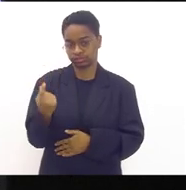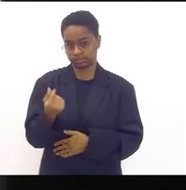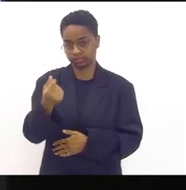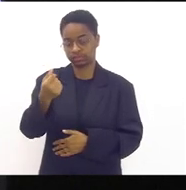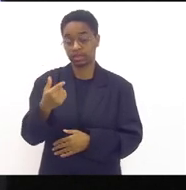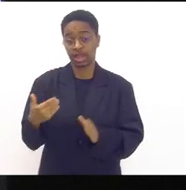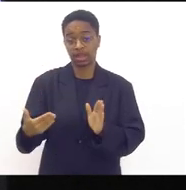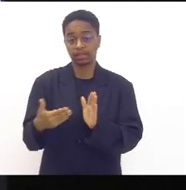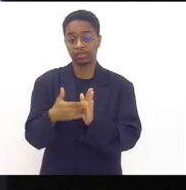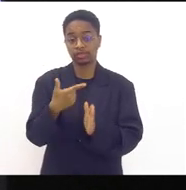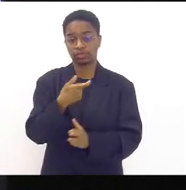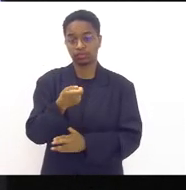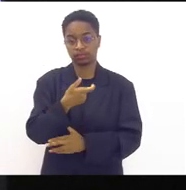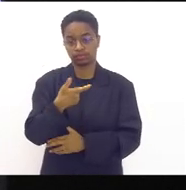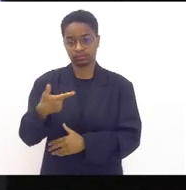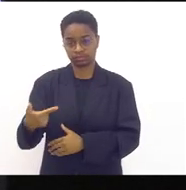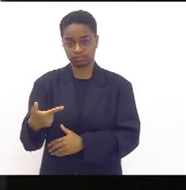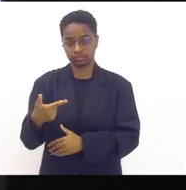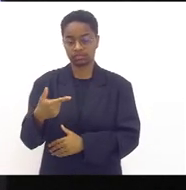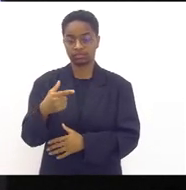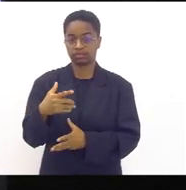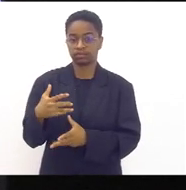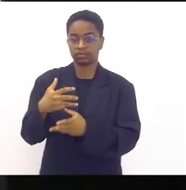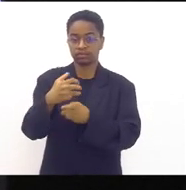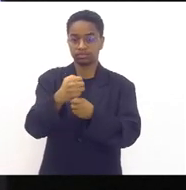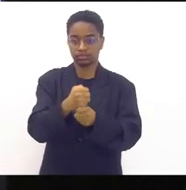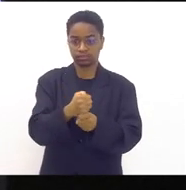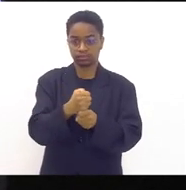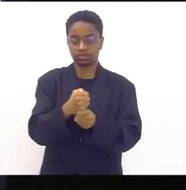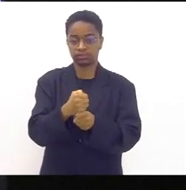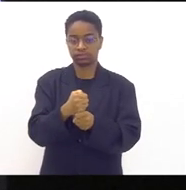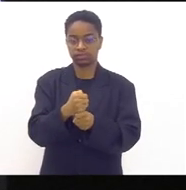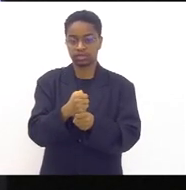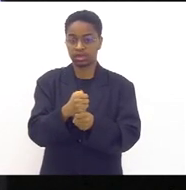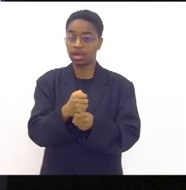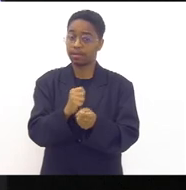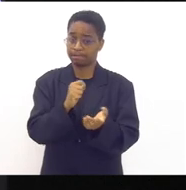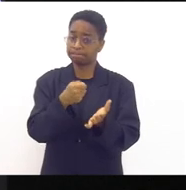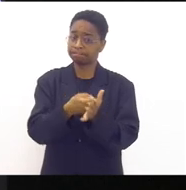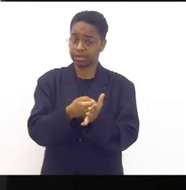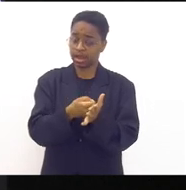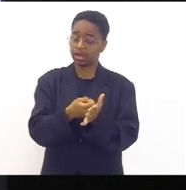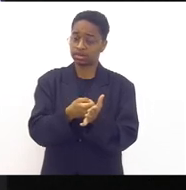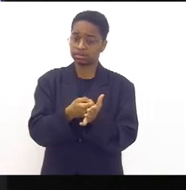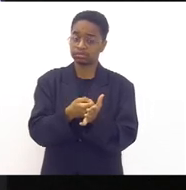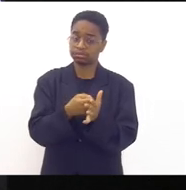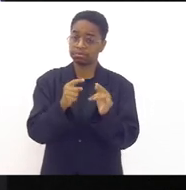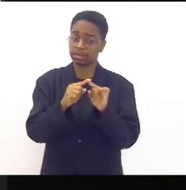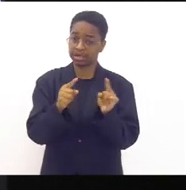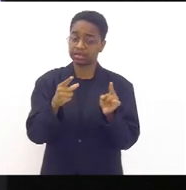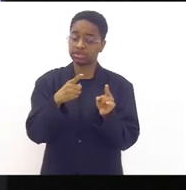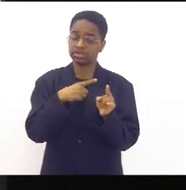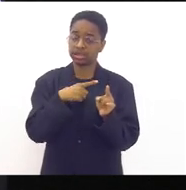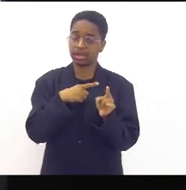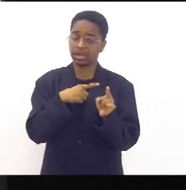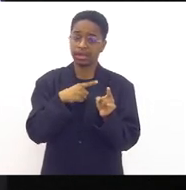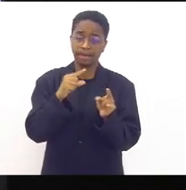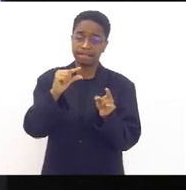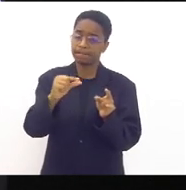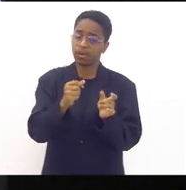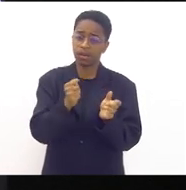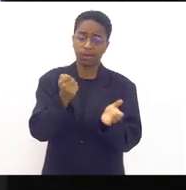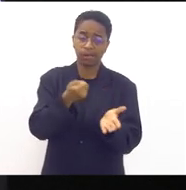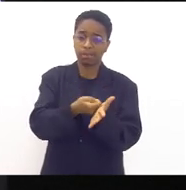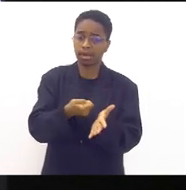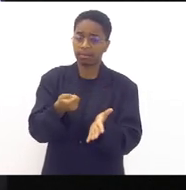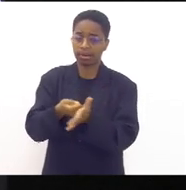até 2022, essa conta. Não que não estivesse sendo paga, estavam sendo pagas contas residuais, obrigações residuais,